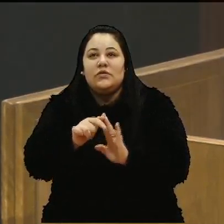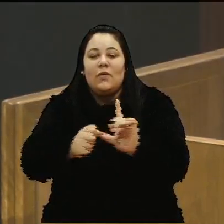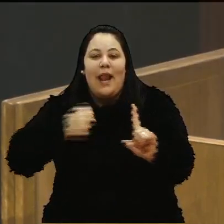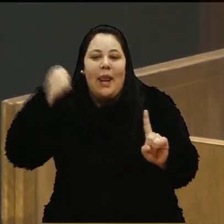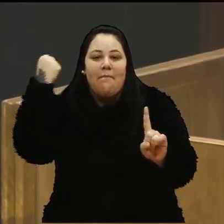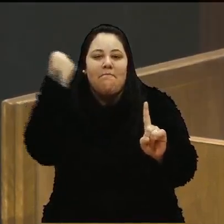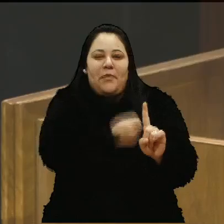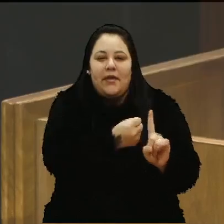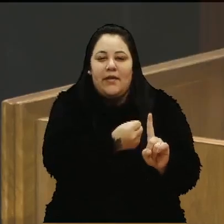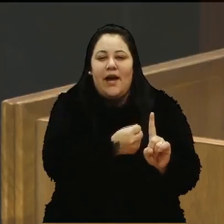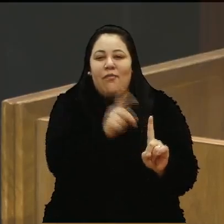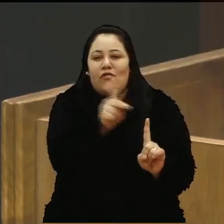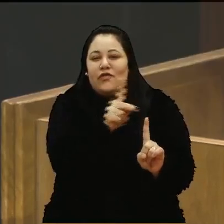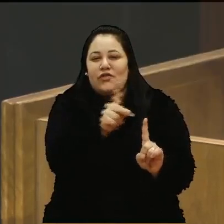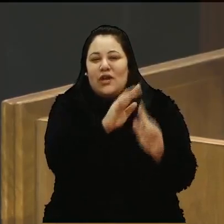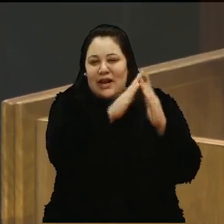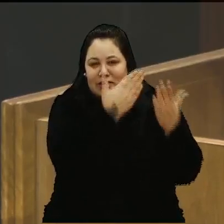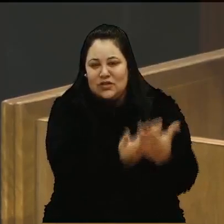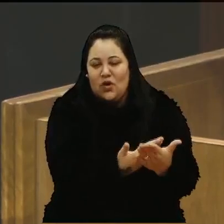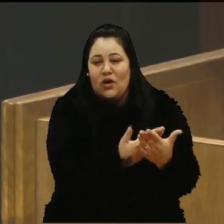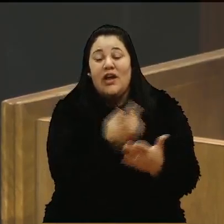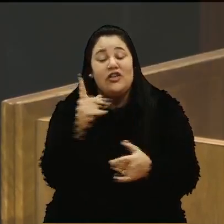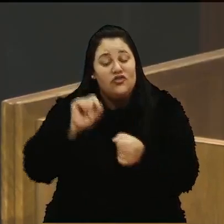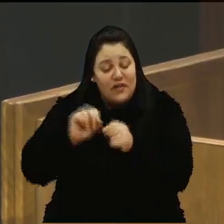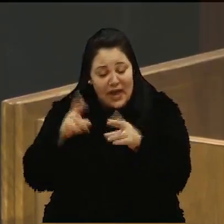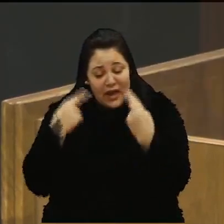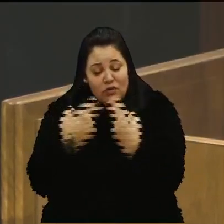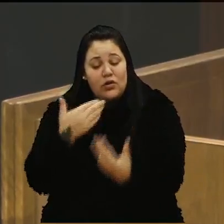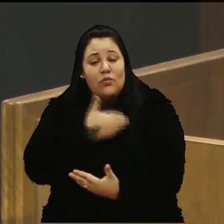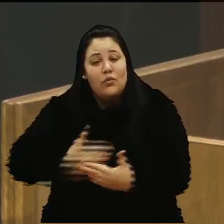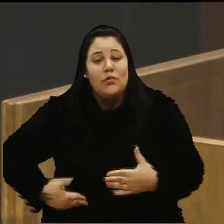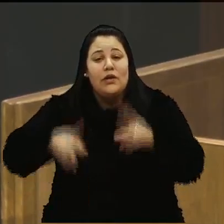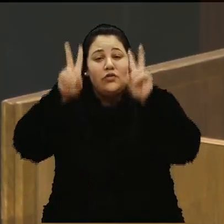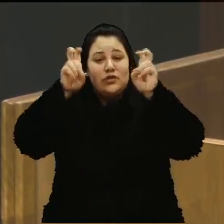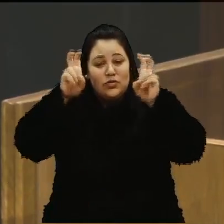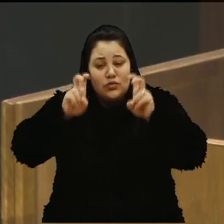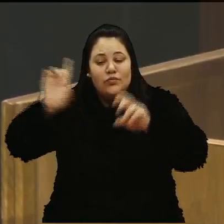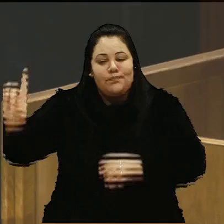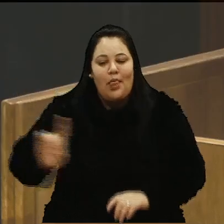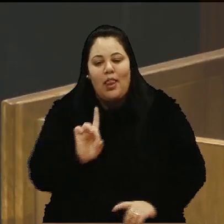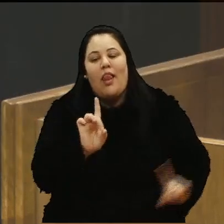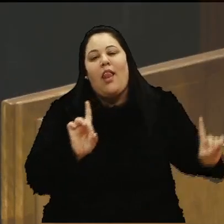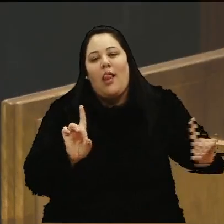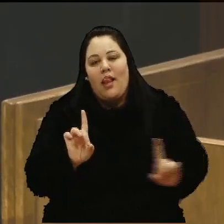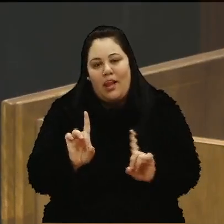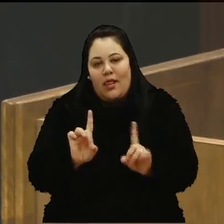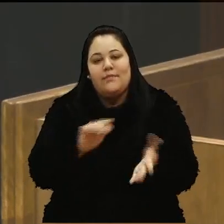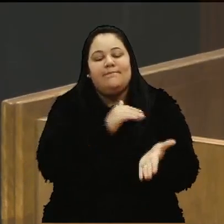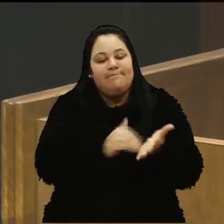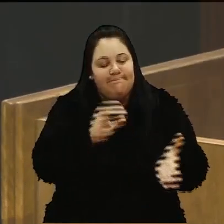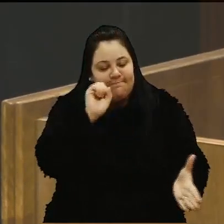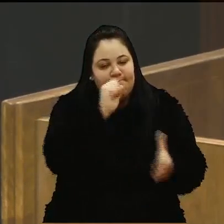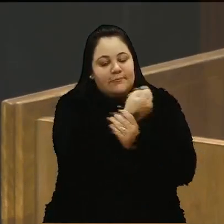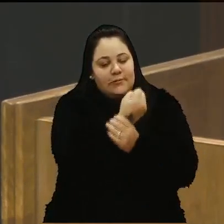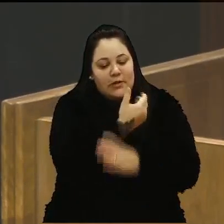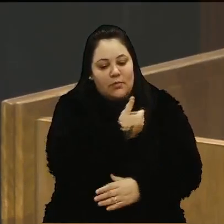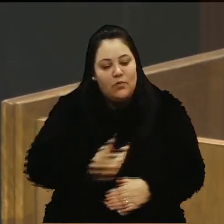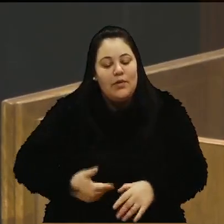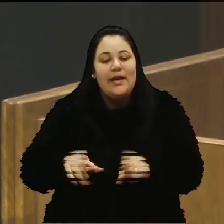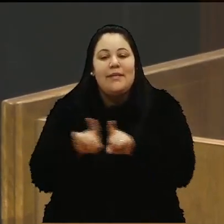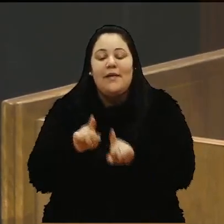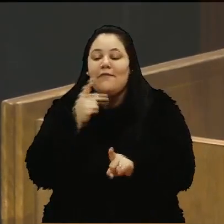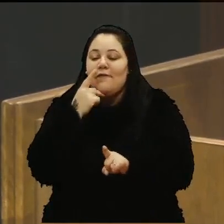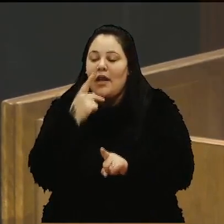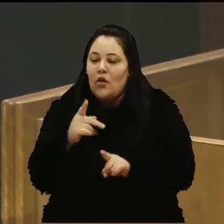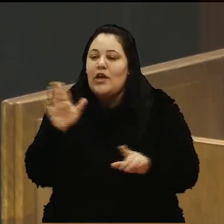João Desorze. A gente fez audiência pública sobre o assunto, veio o secretário de Segurança Pública e nos disse que ia